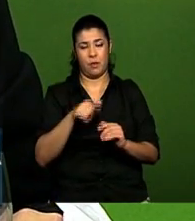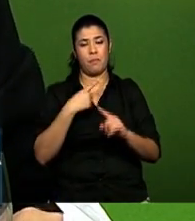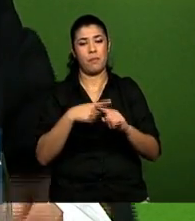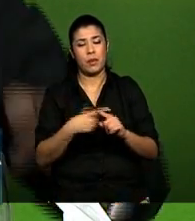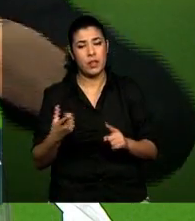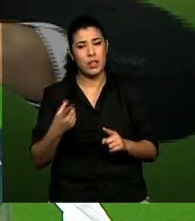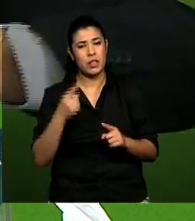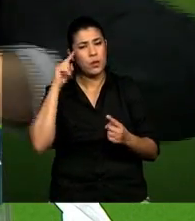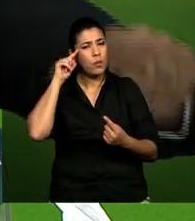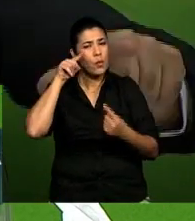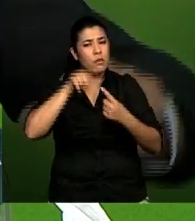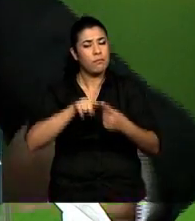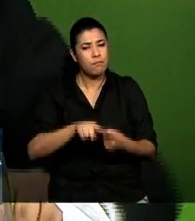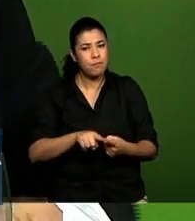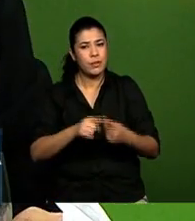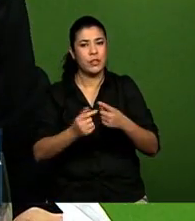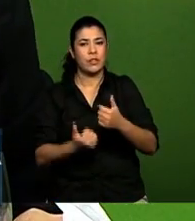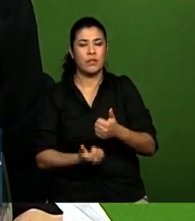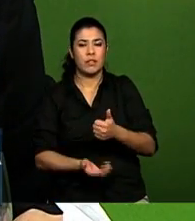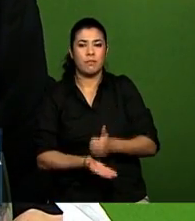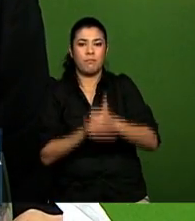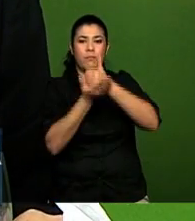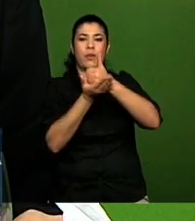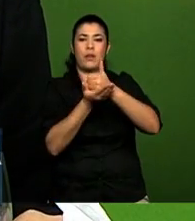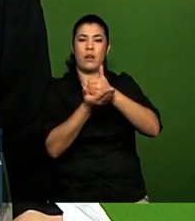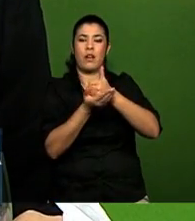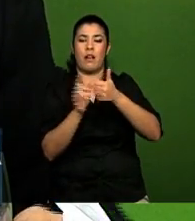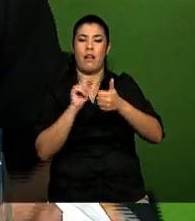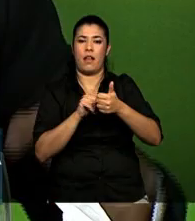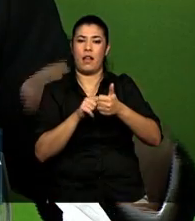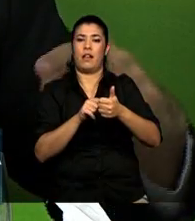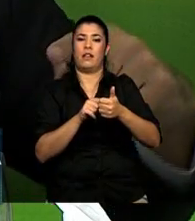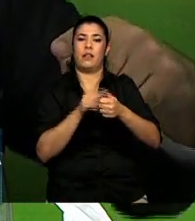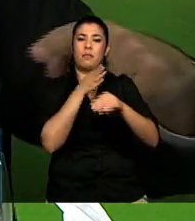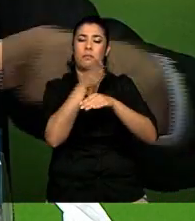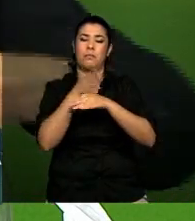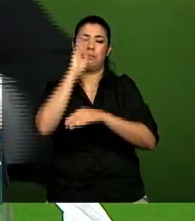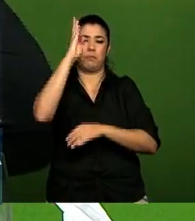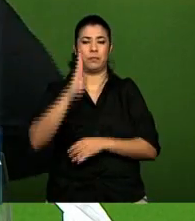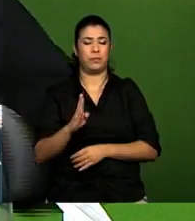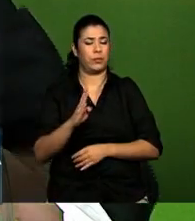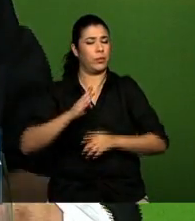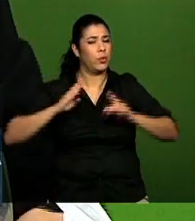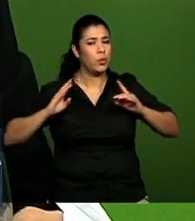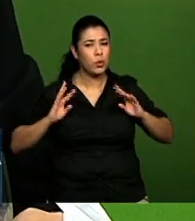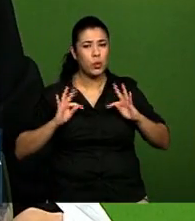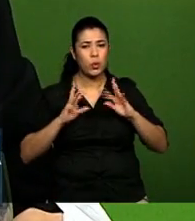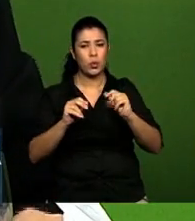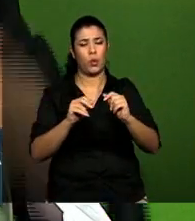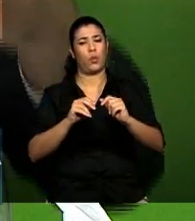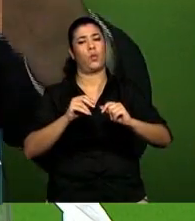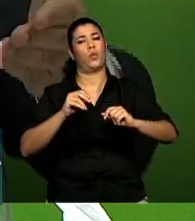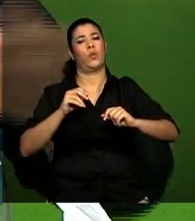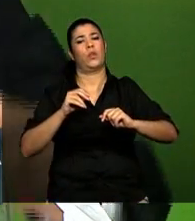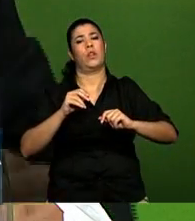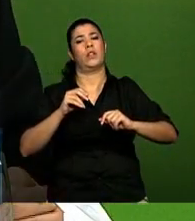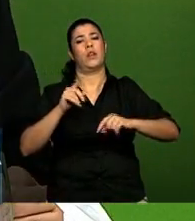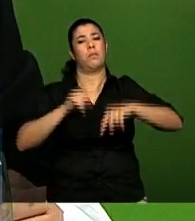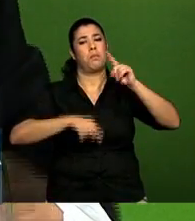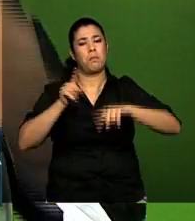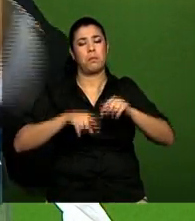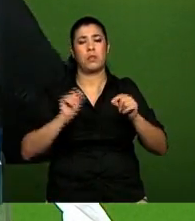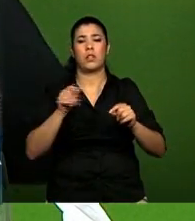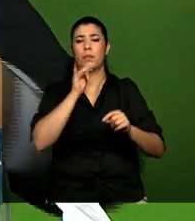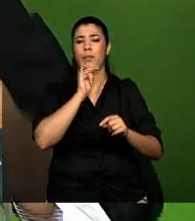investimentos sustentar os investimentos na infraestrutura brasileira Estamos tomando todas as medidas como as concessões